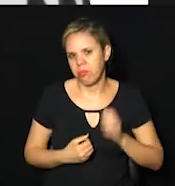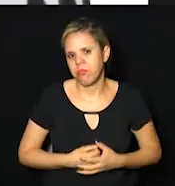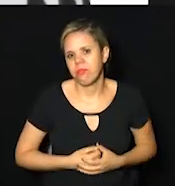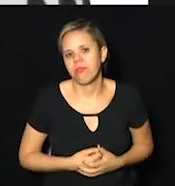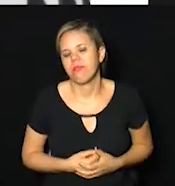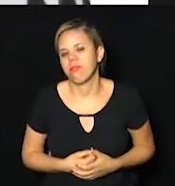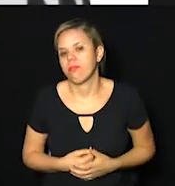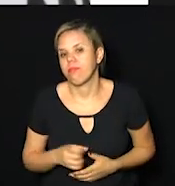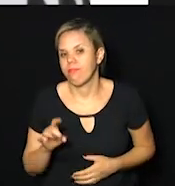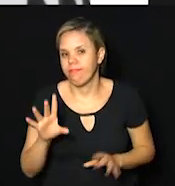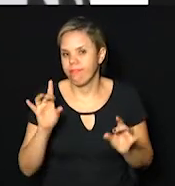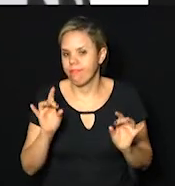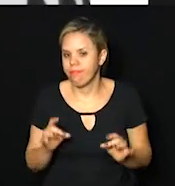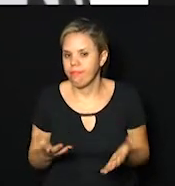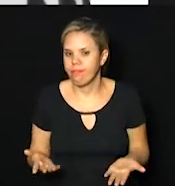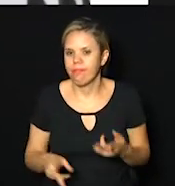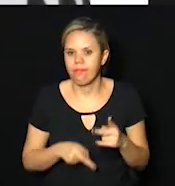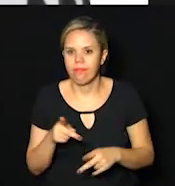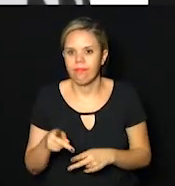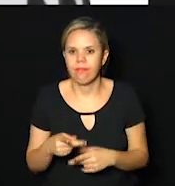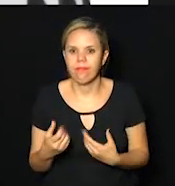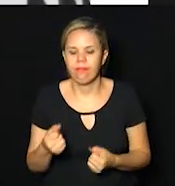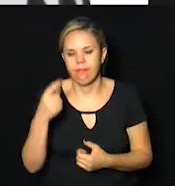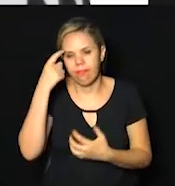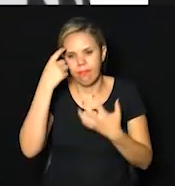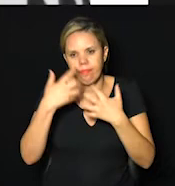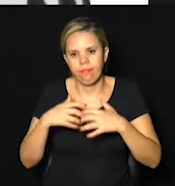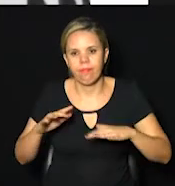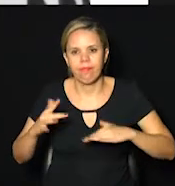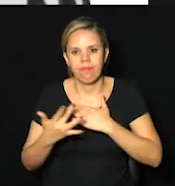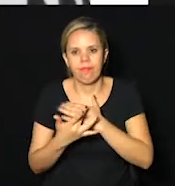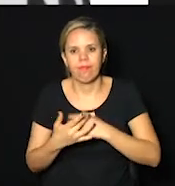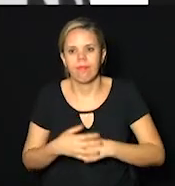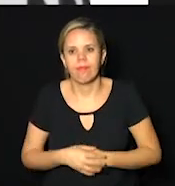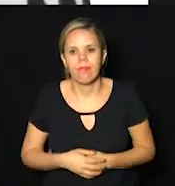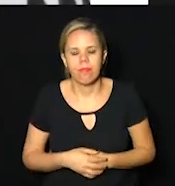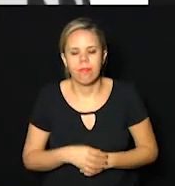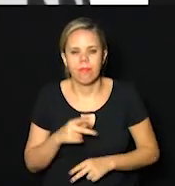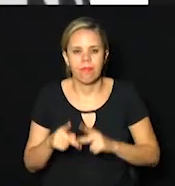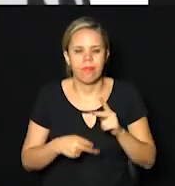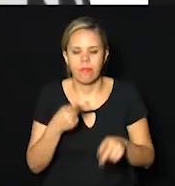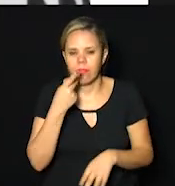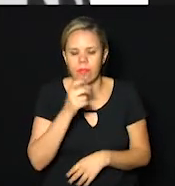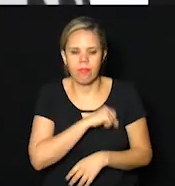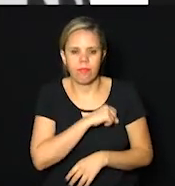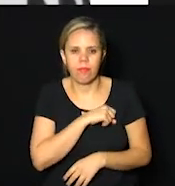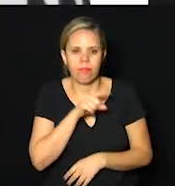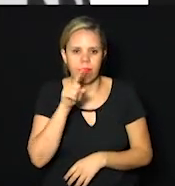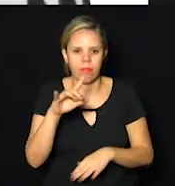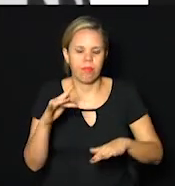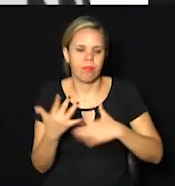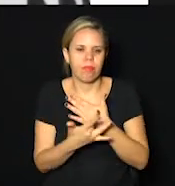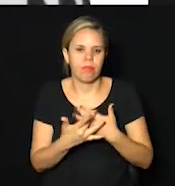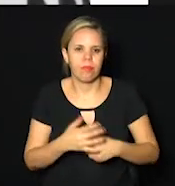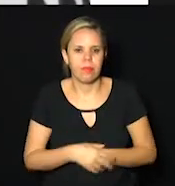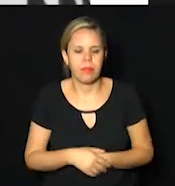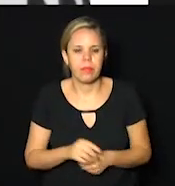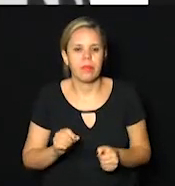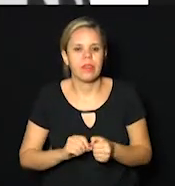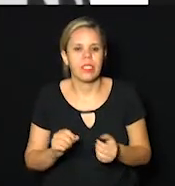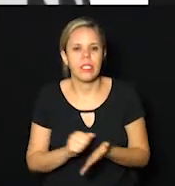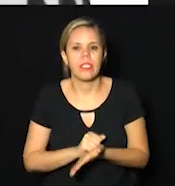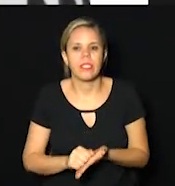Só que tem um detalhe, pessoal. Vamos pensar nas redes sociais? Quando alguém fala mal de você na rede social, o que você faz? Você